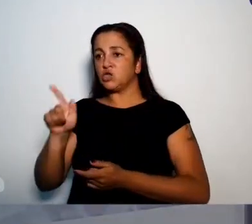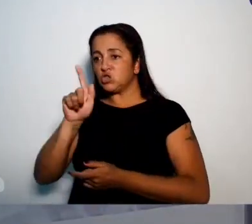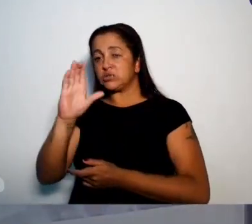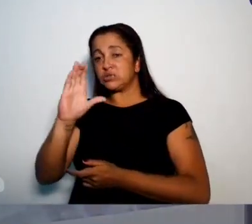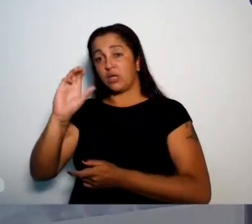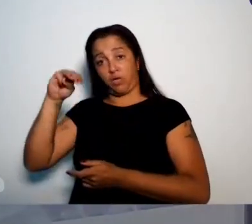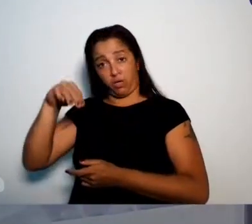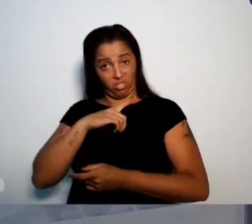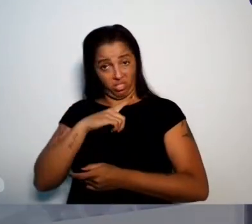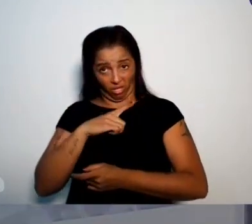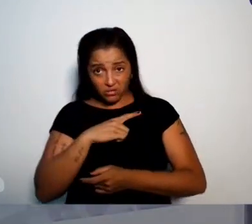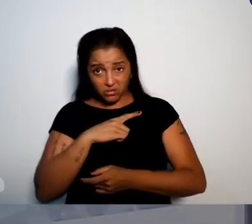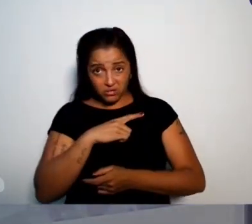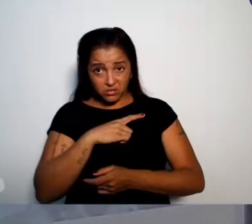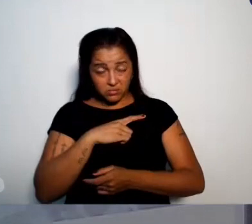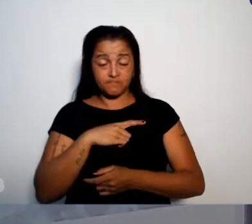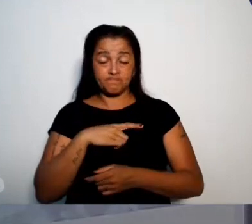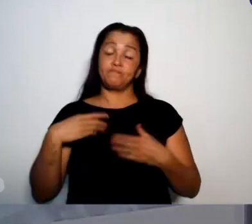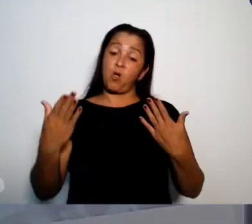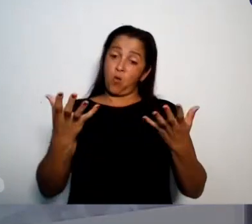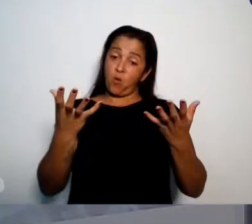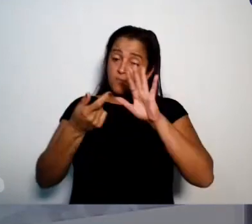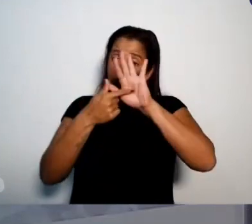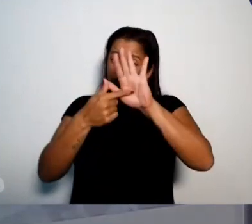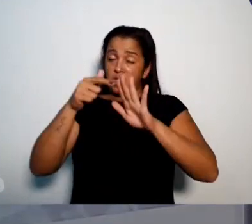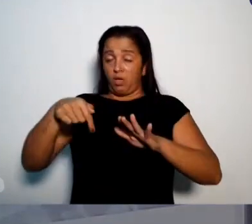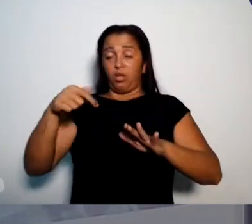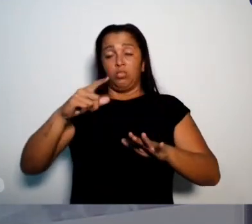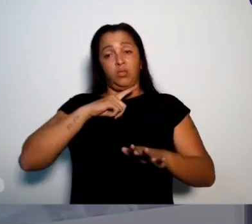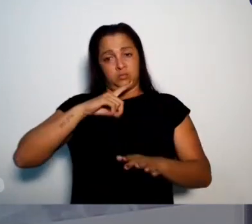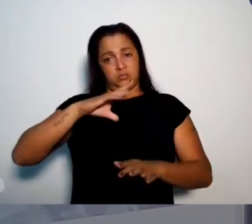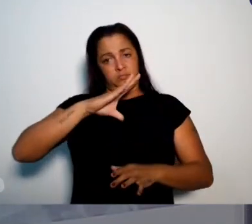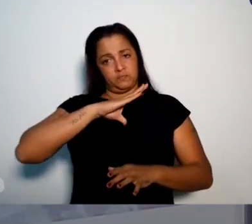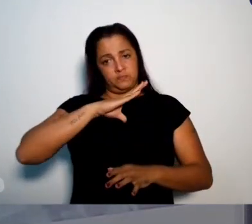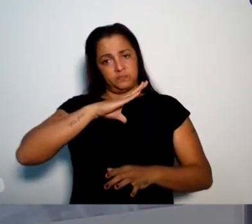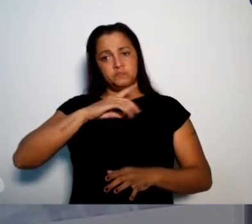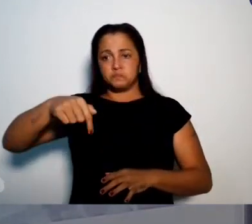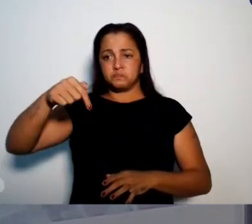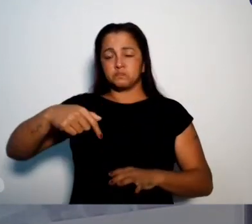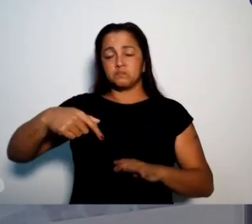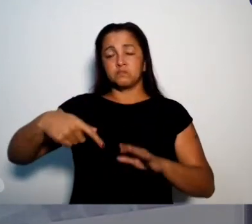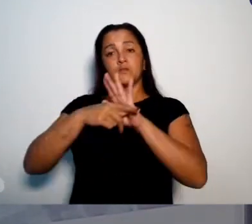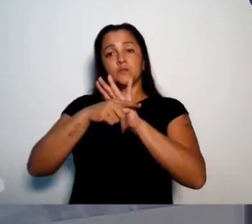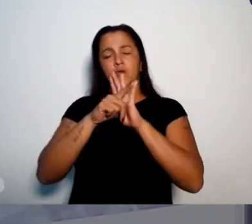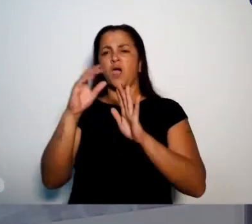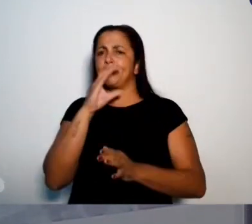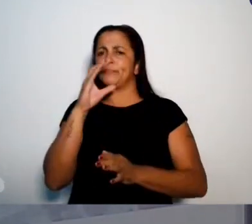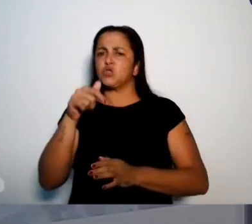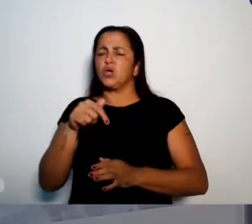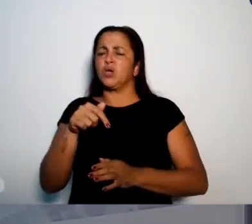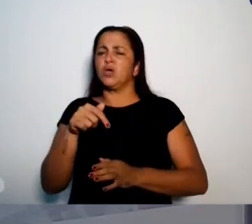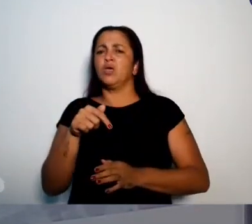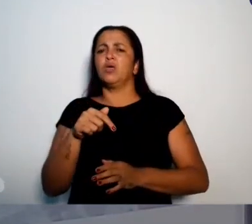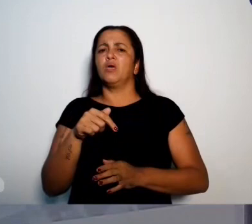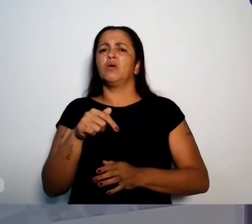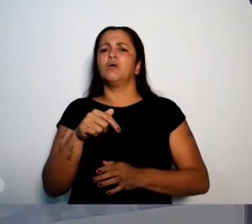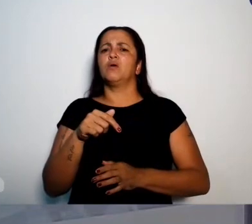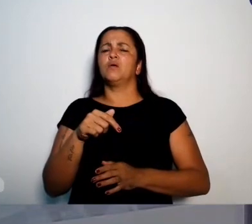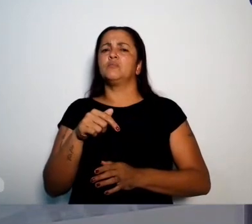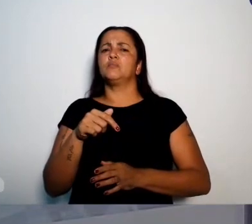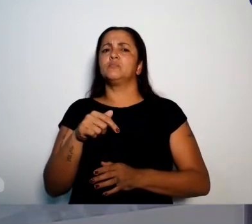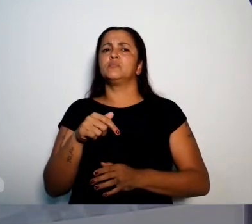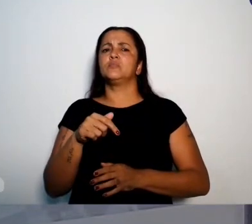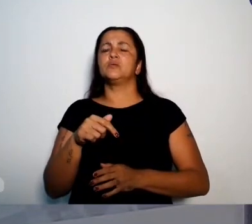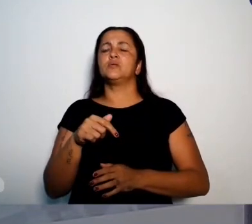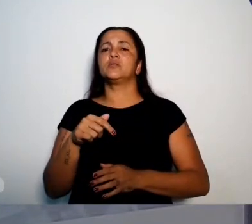salientar aqui, teve a cidade aqui, rapidinho aqui, a instância de São